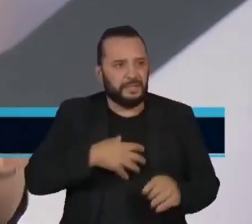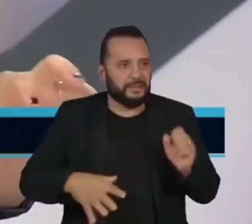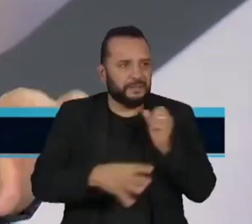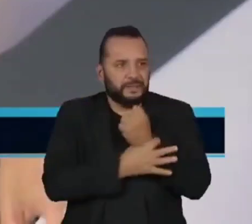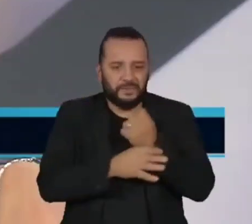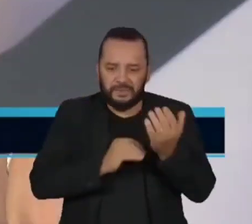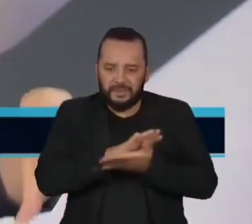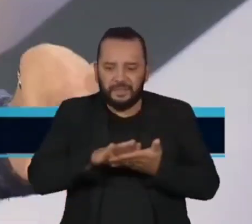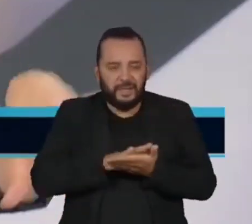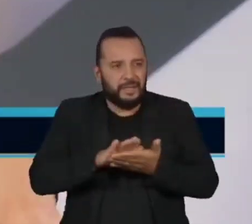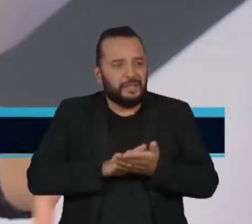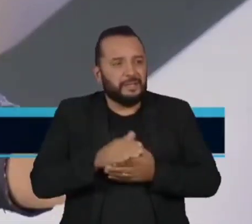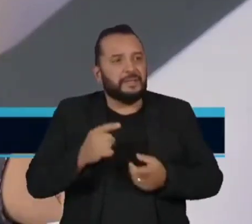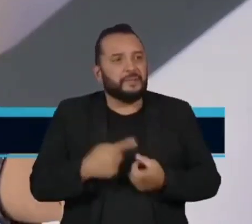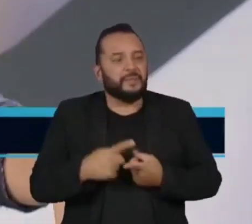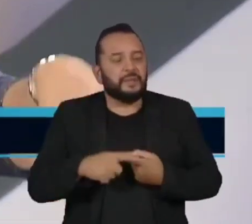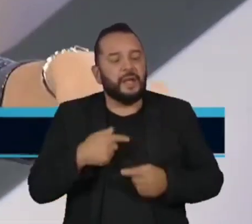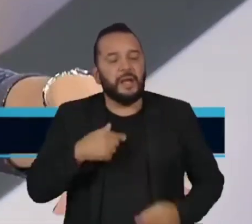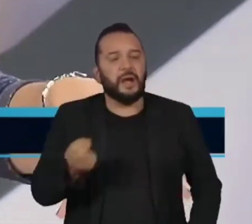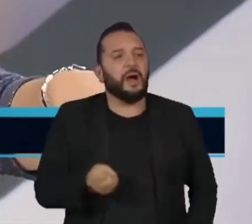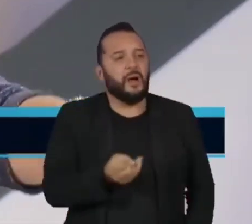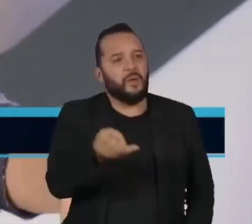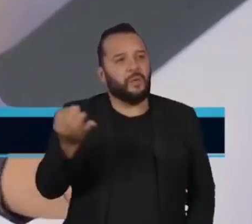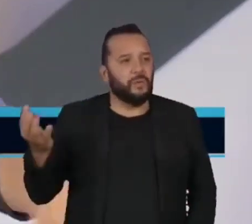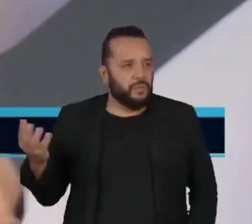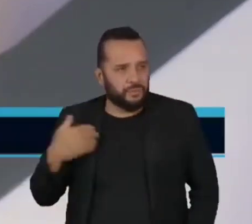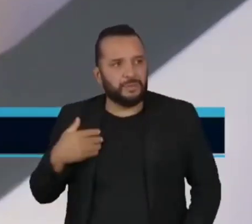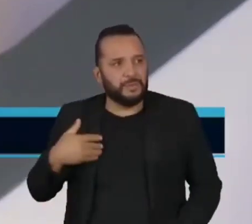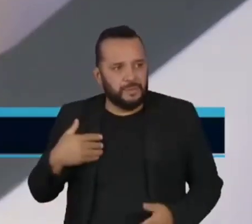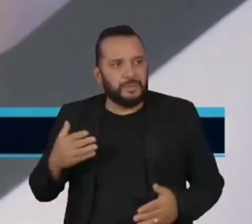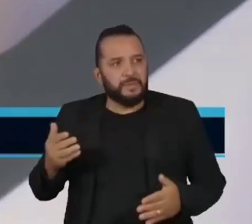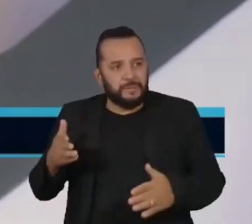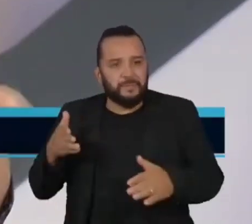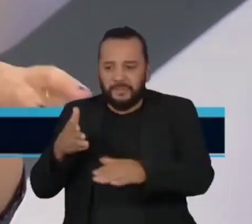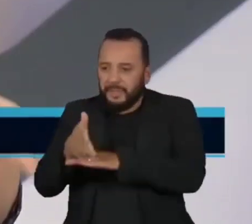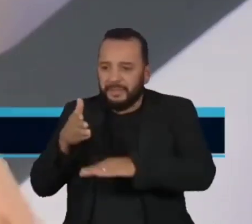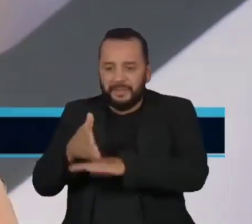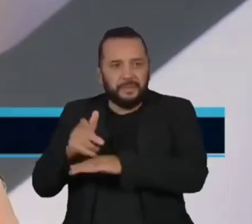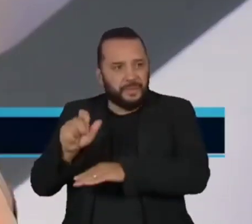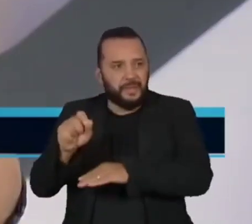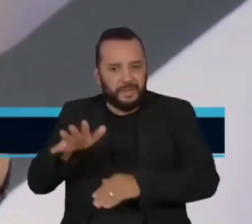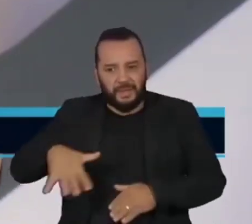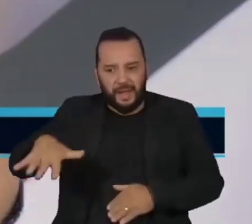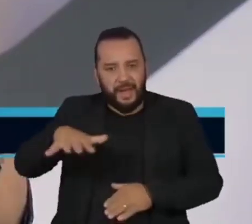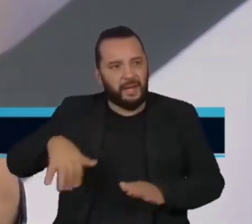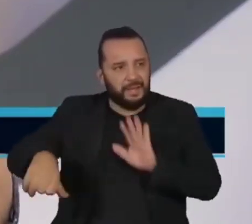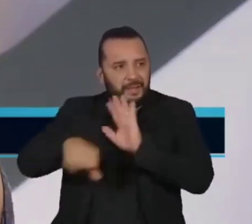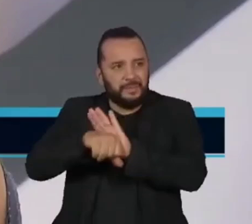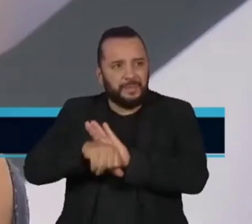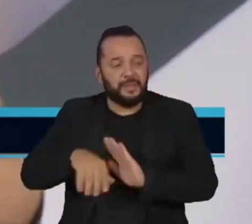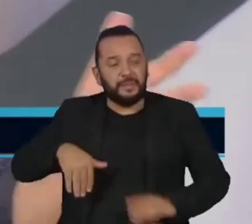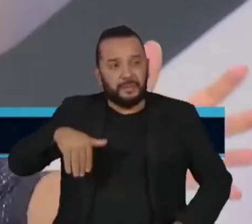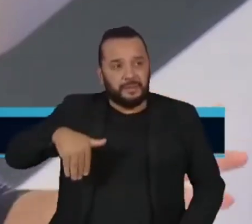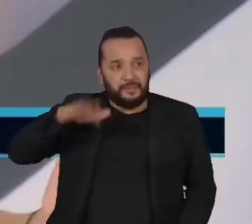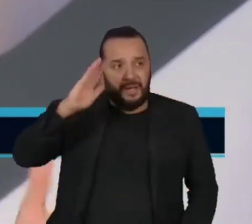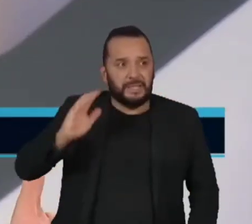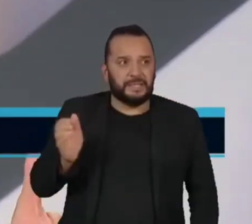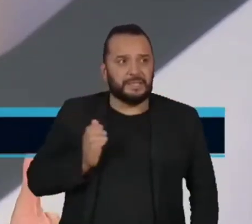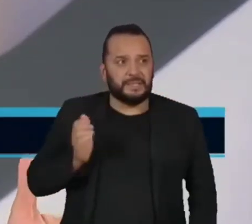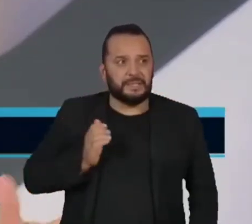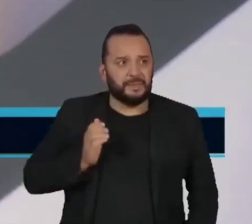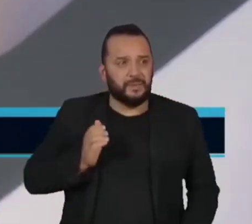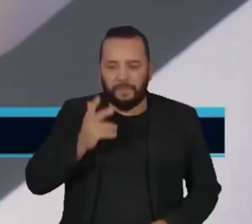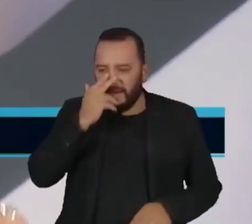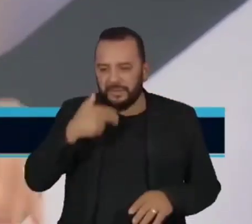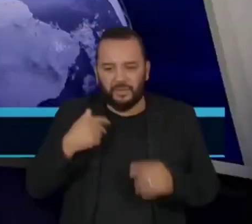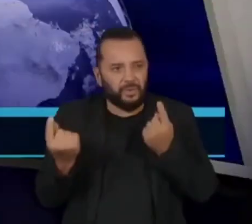parcela faz questão de se furtar a participar do custeio da vida em sociedade. Os mais ricos, esses que afrontam a legislação